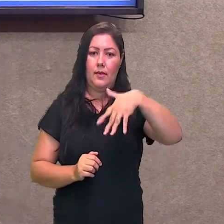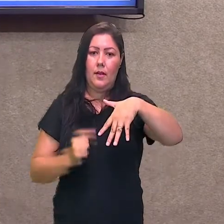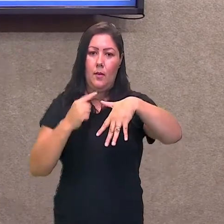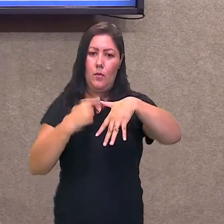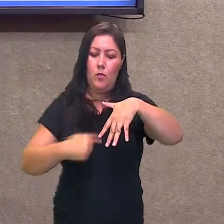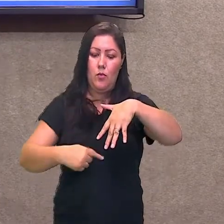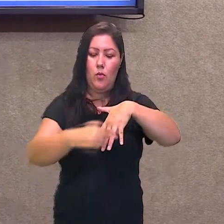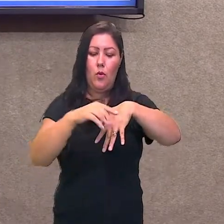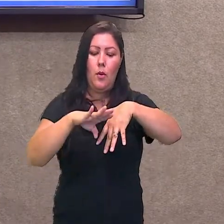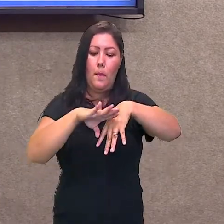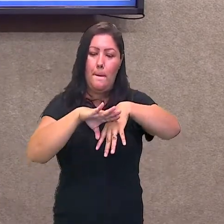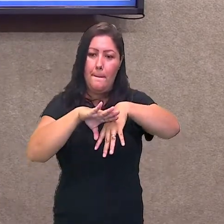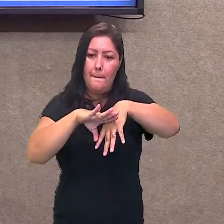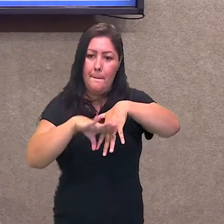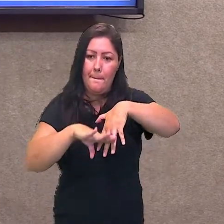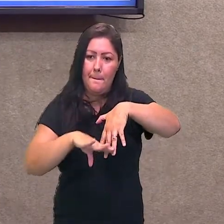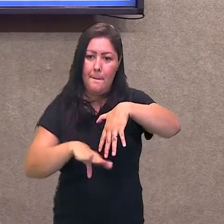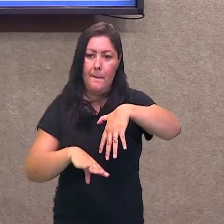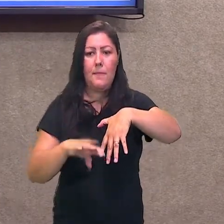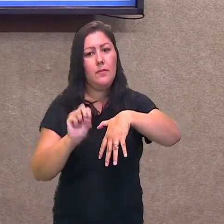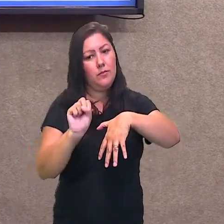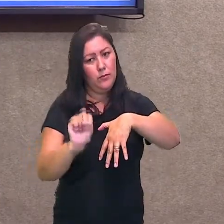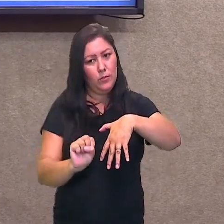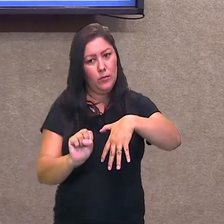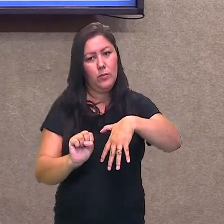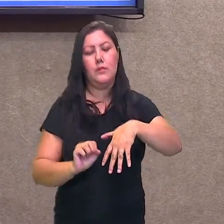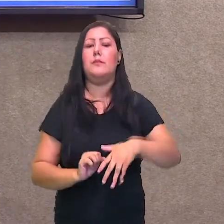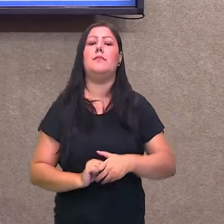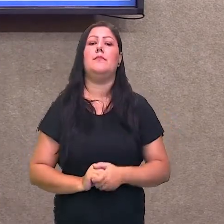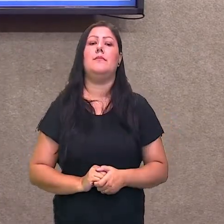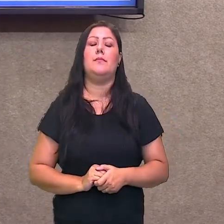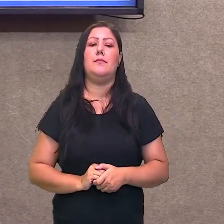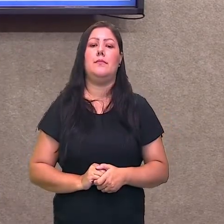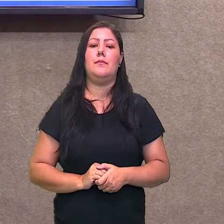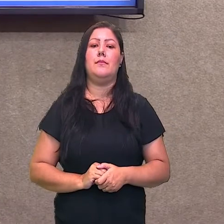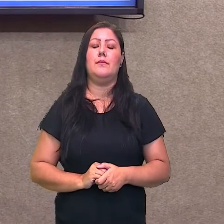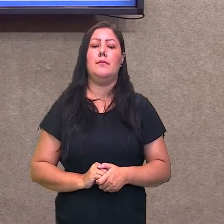brasileiras está no hemisfério sul.